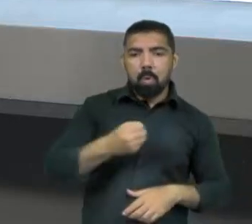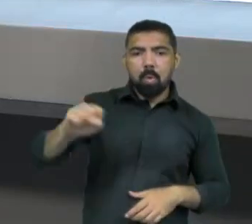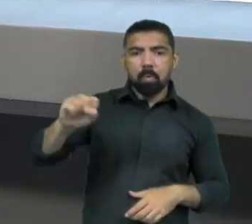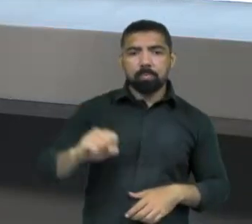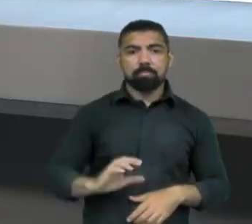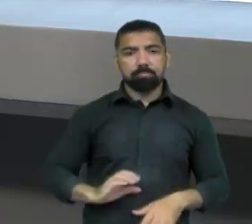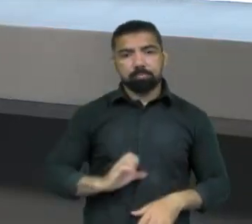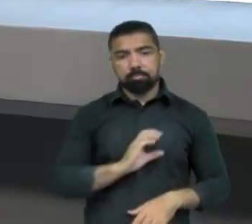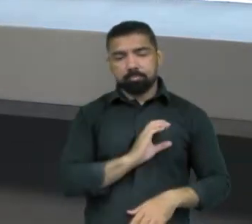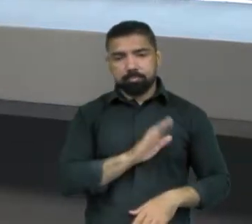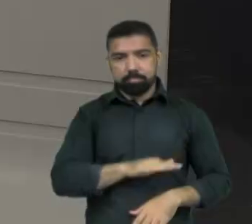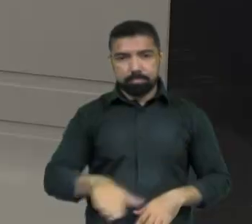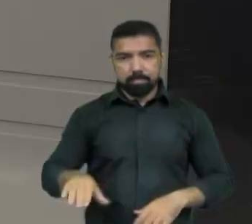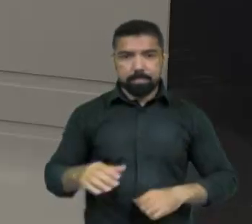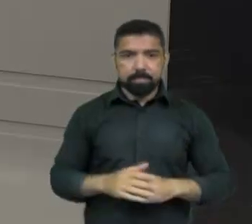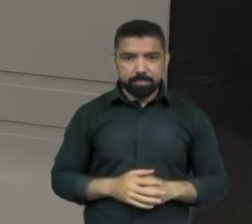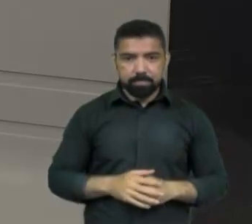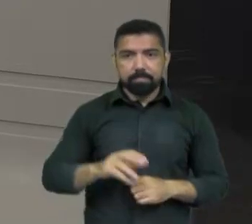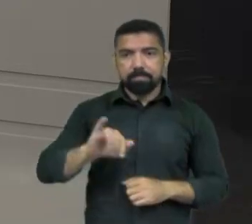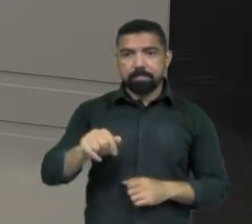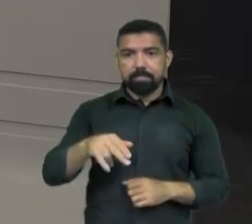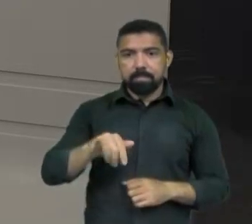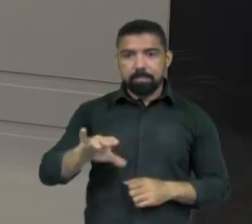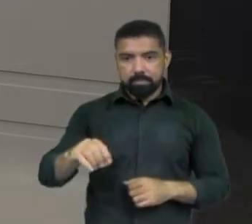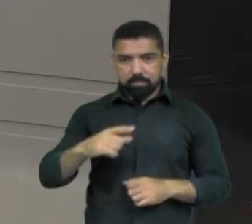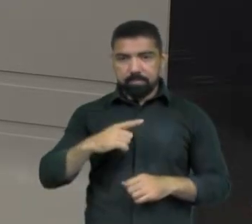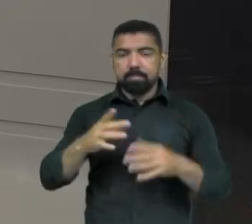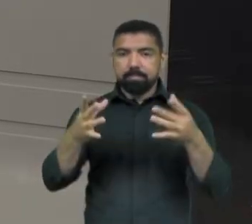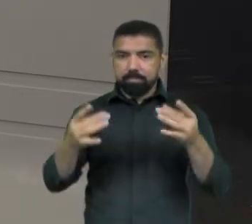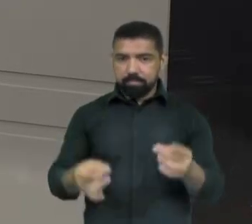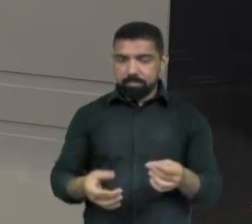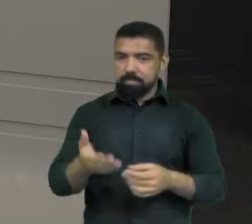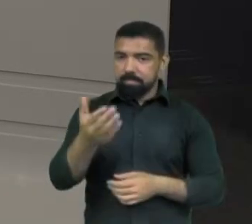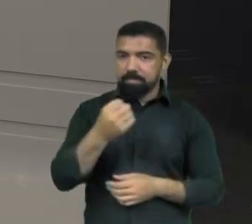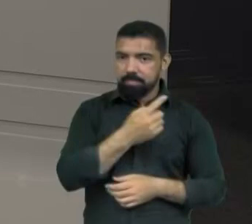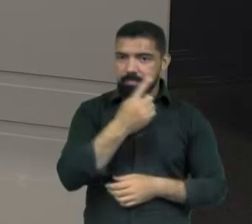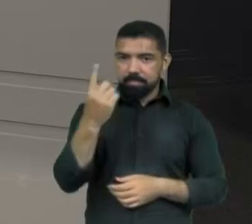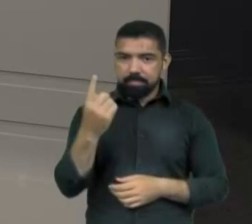mais detalhes é o repórter Jânio Alves. Bom dia, Jânio.